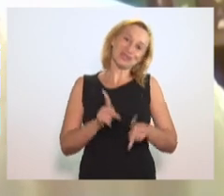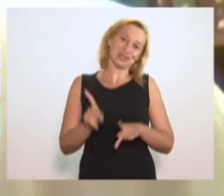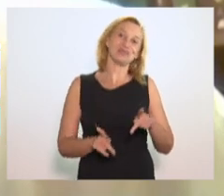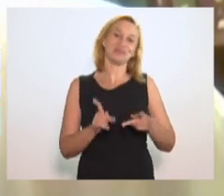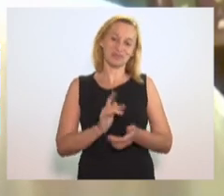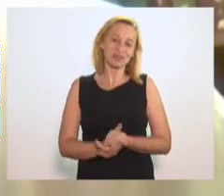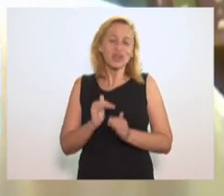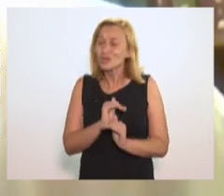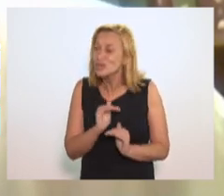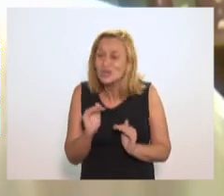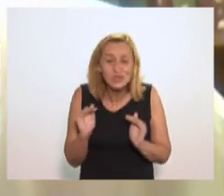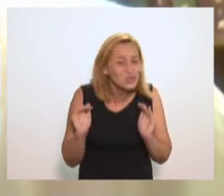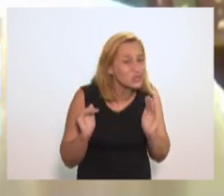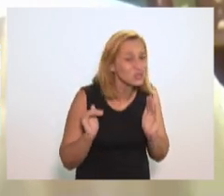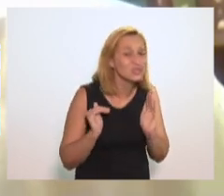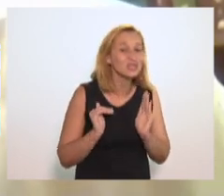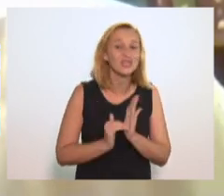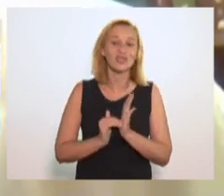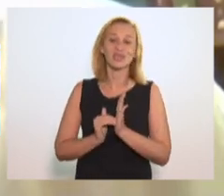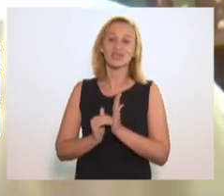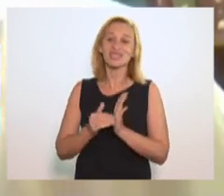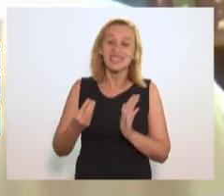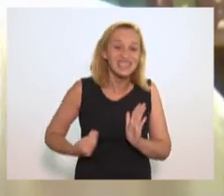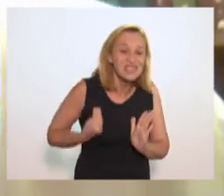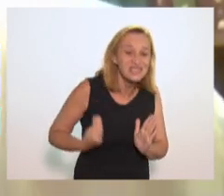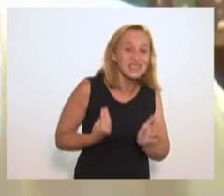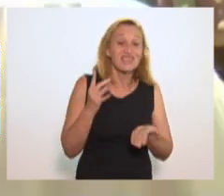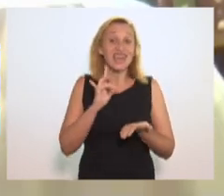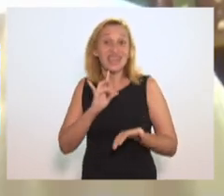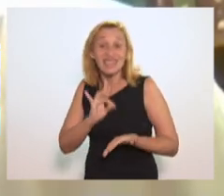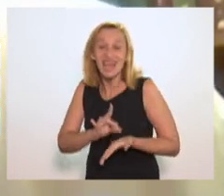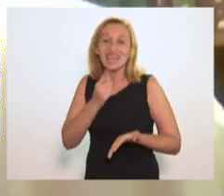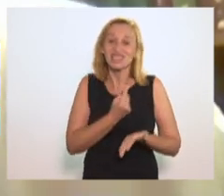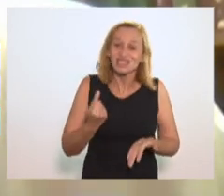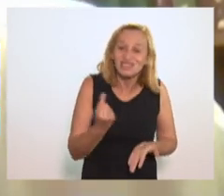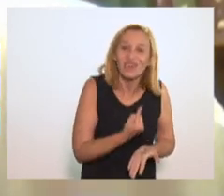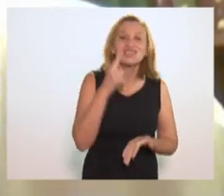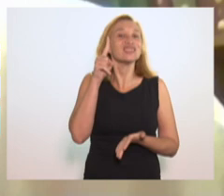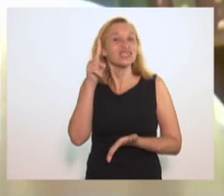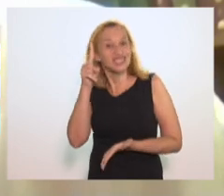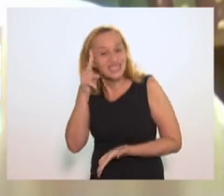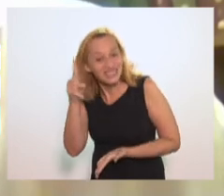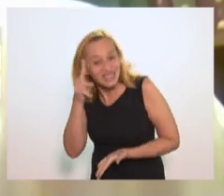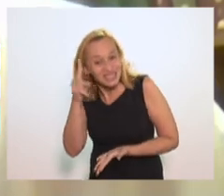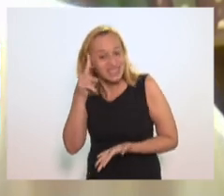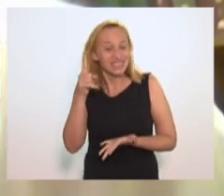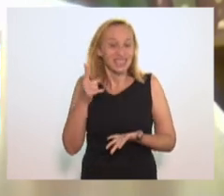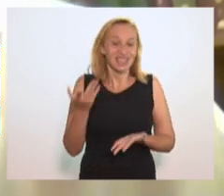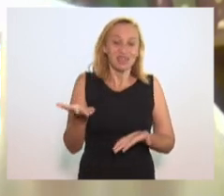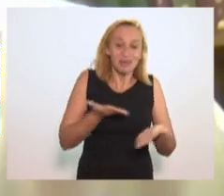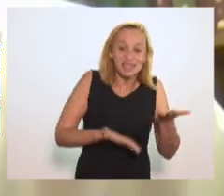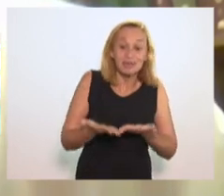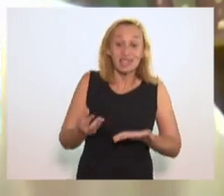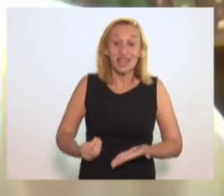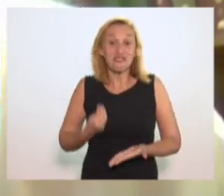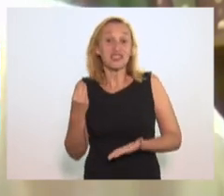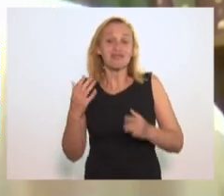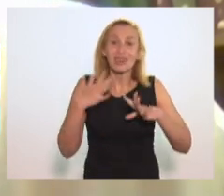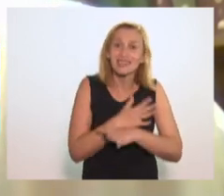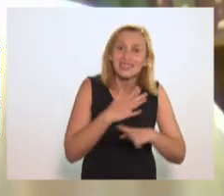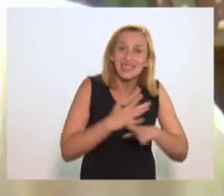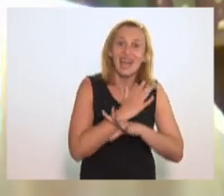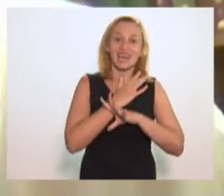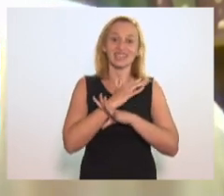todos aqueles que vivem a nossa realidade no nosso dia a dia participam da vida da cidade